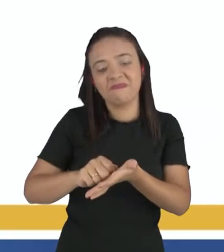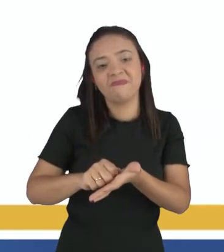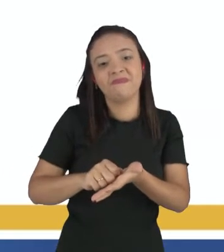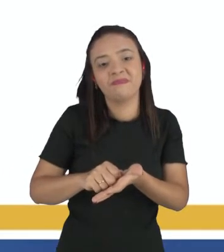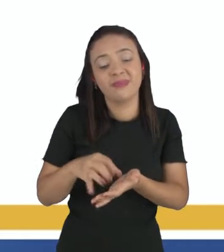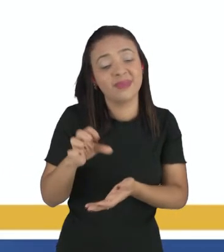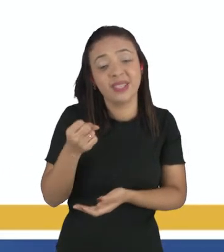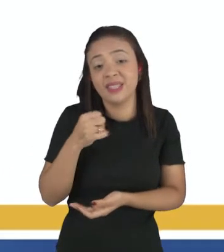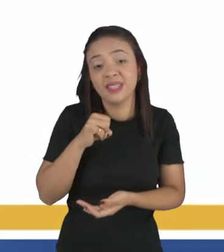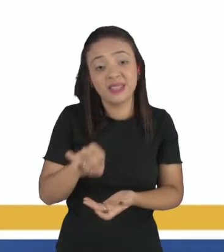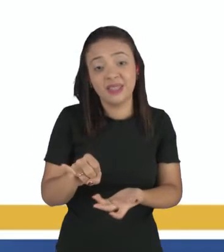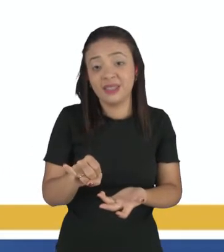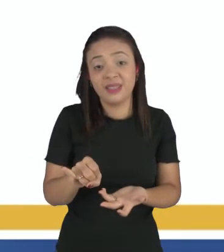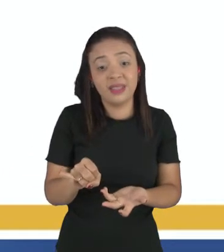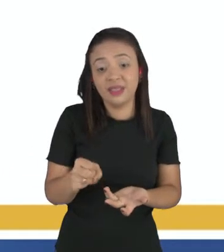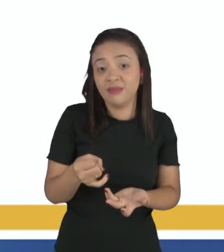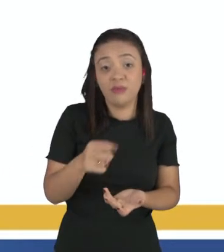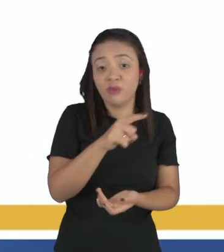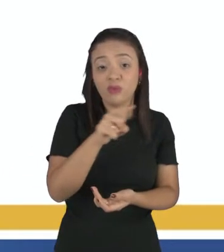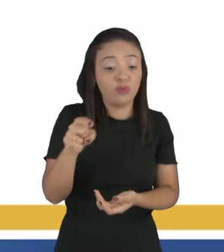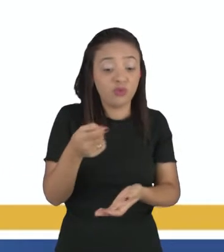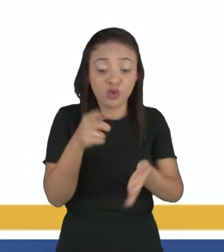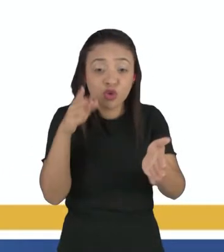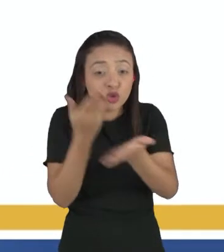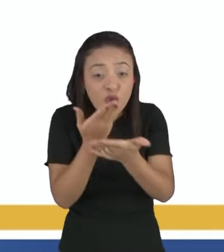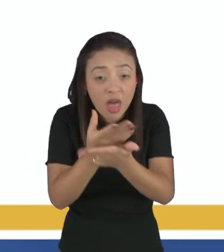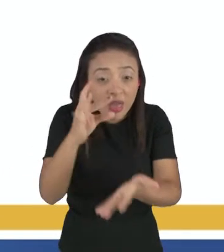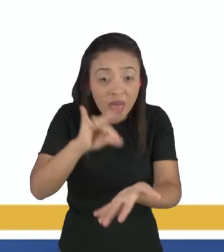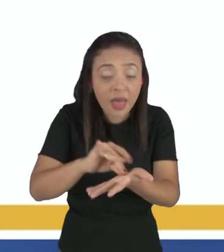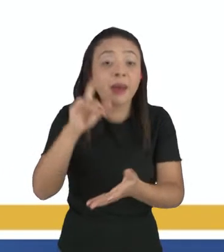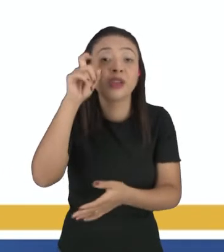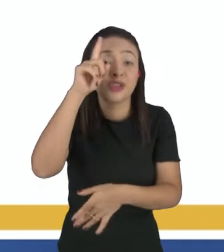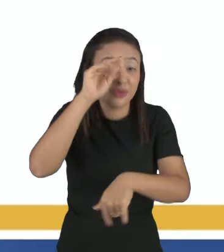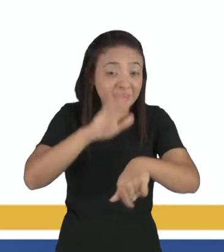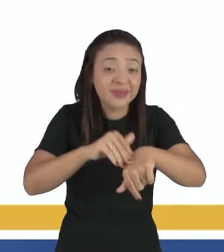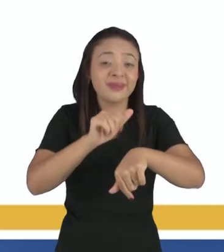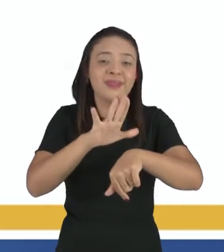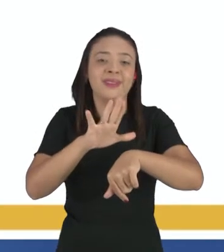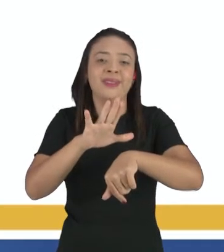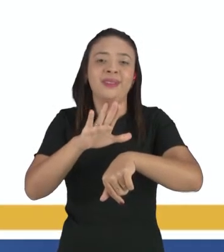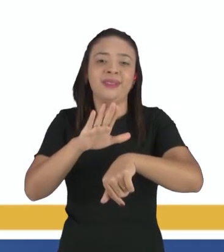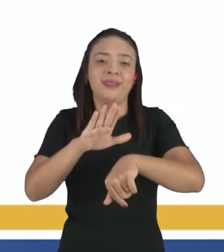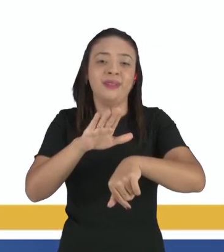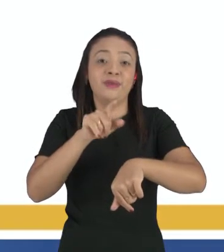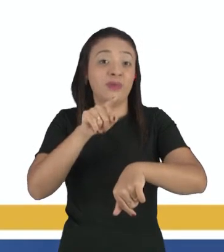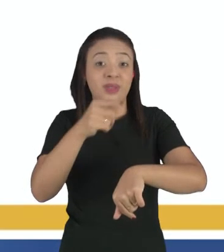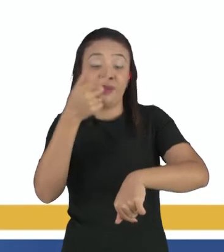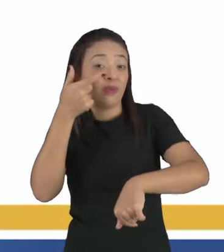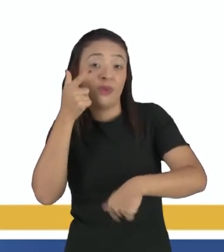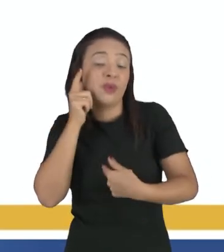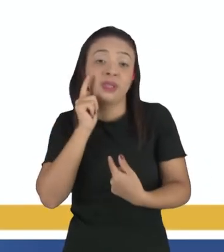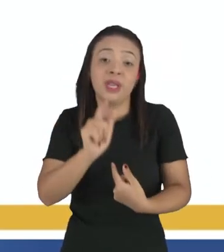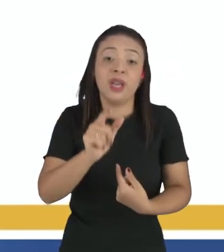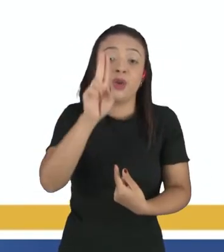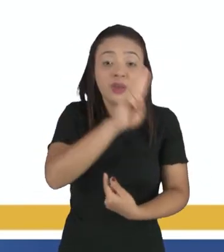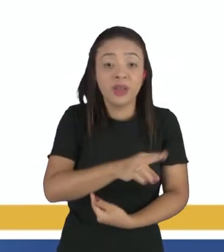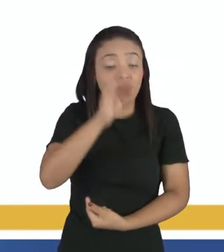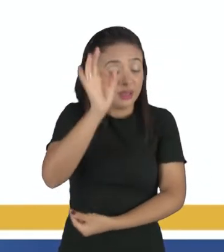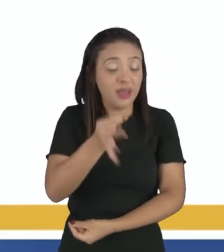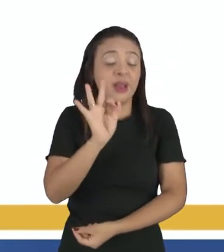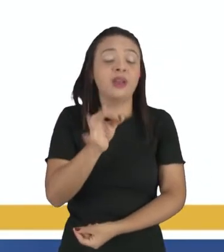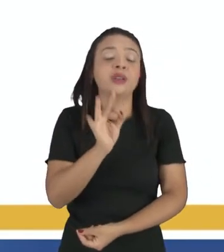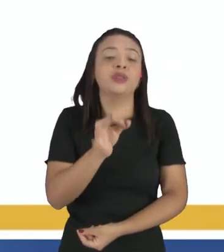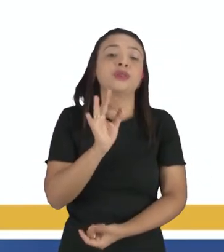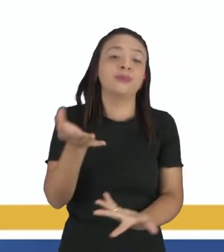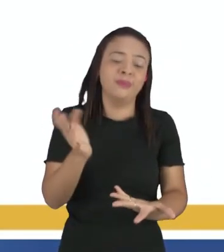se você não buscar, vai se tornar mais difícil, tá? Mais longe do correto, do que é acessível para nós na